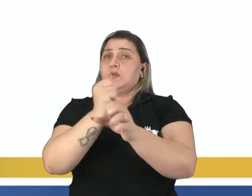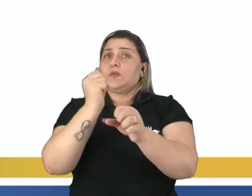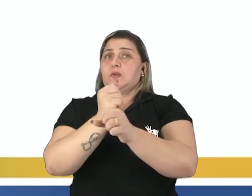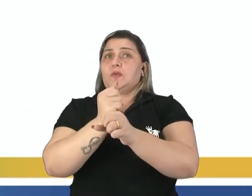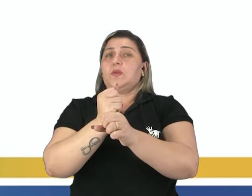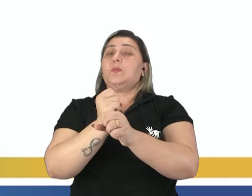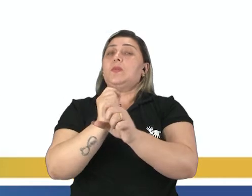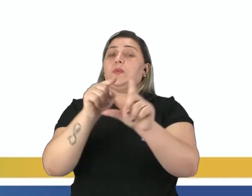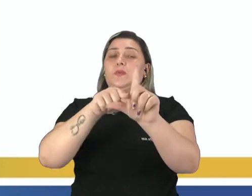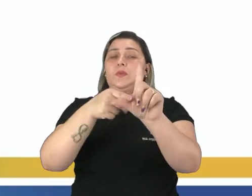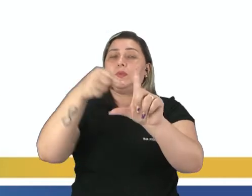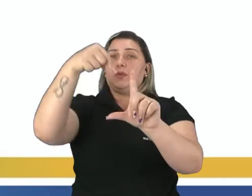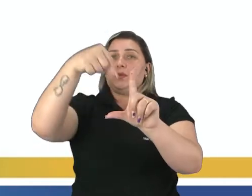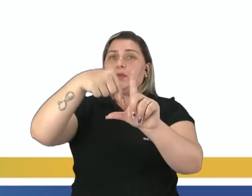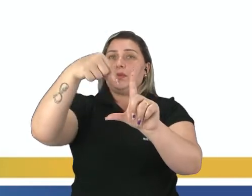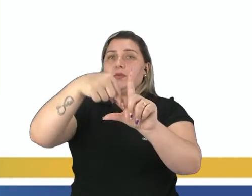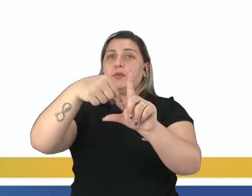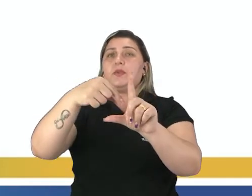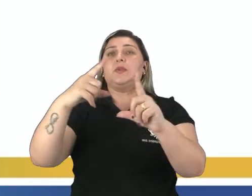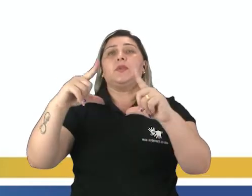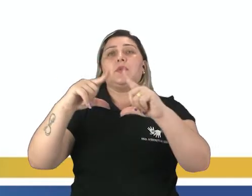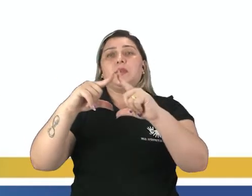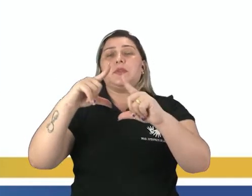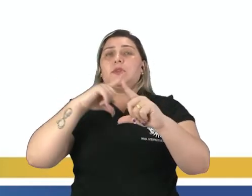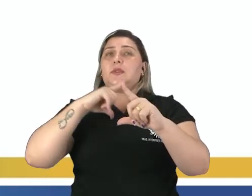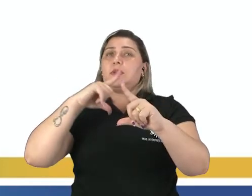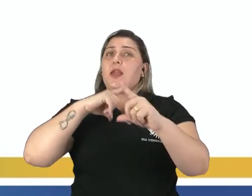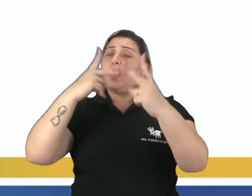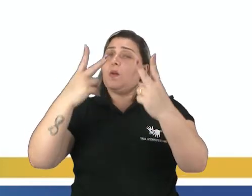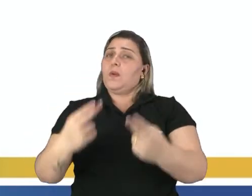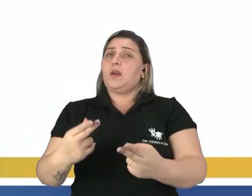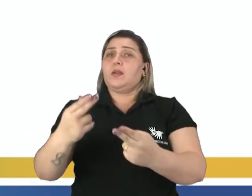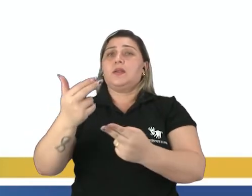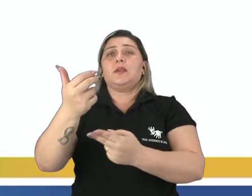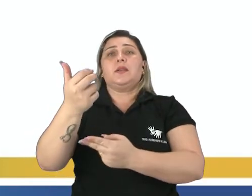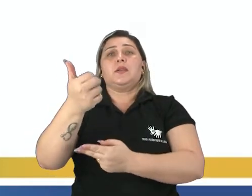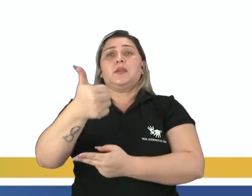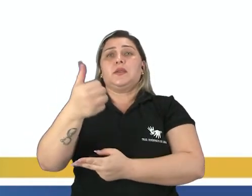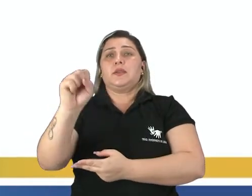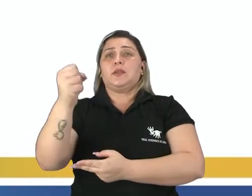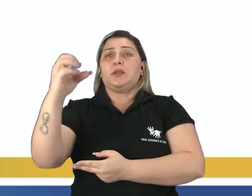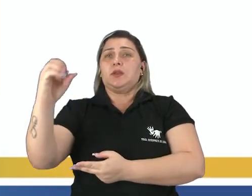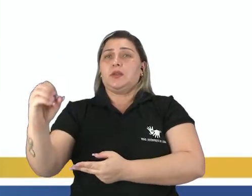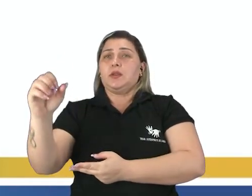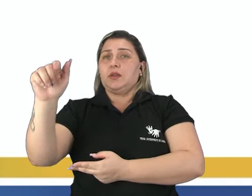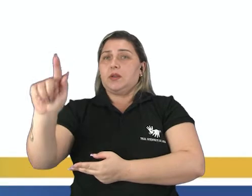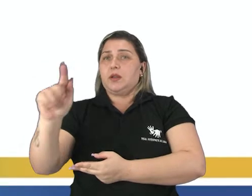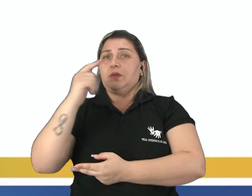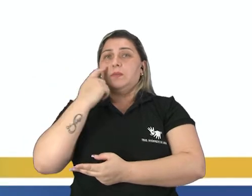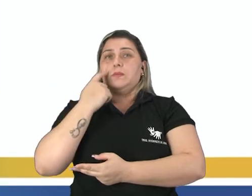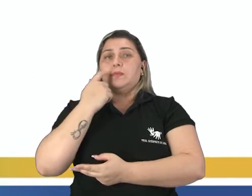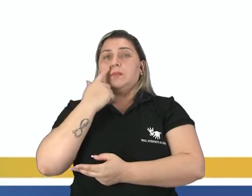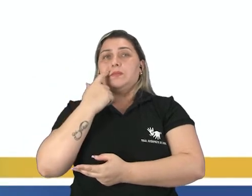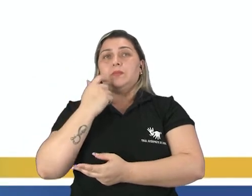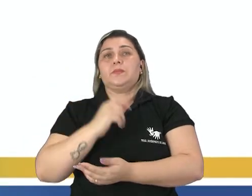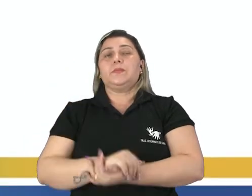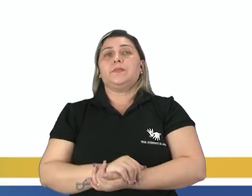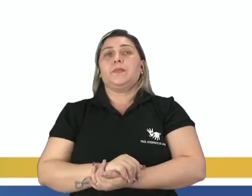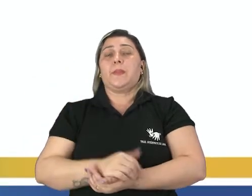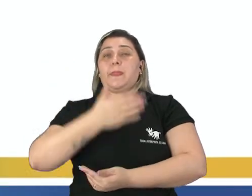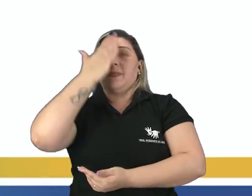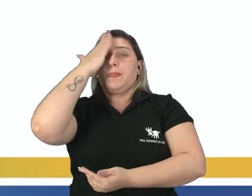dos ângulos internos desse triângulo tem que ser igual a 180 graus.